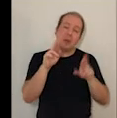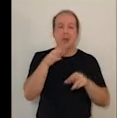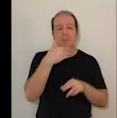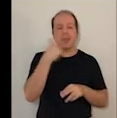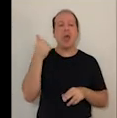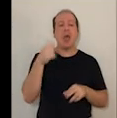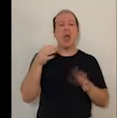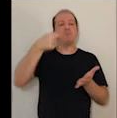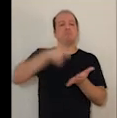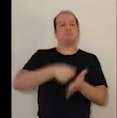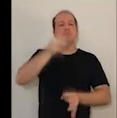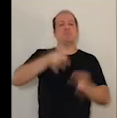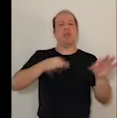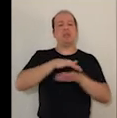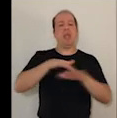está encerrada.